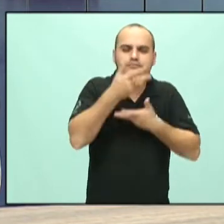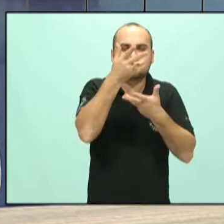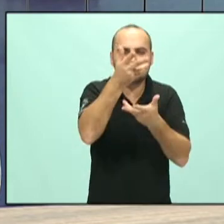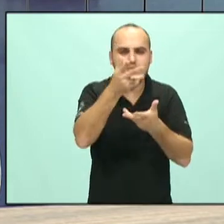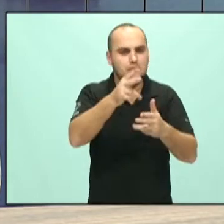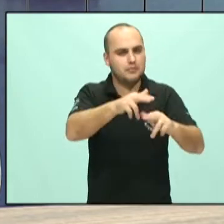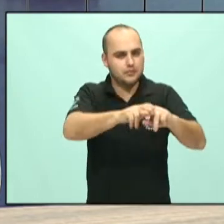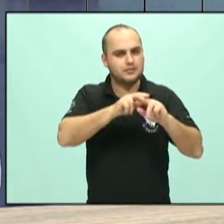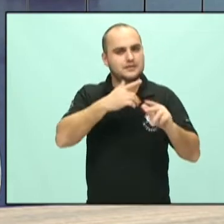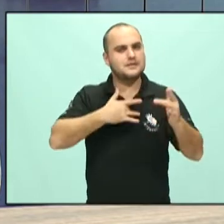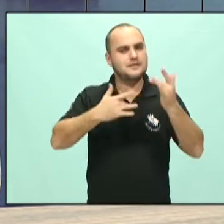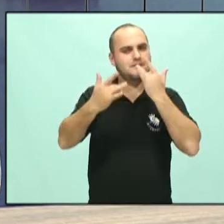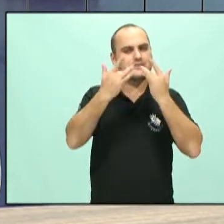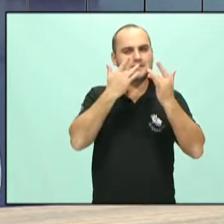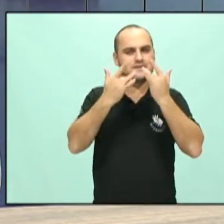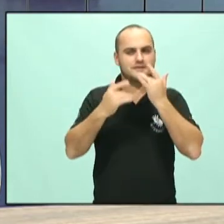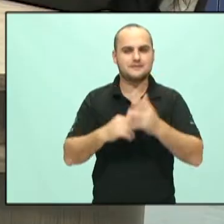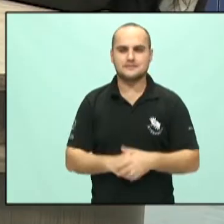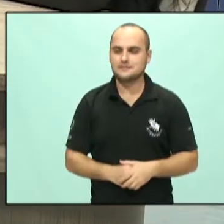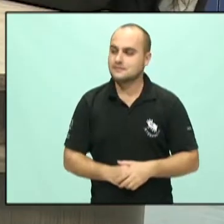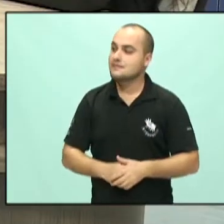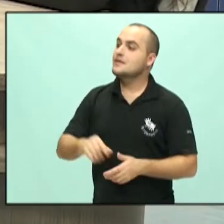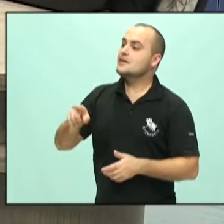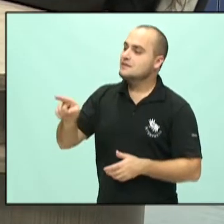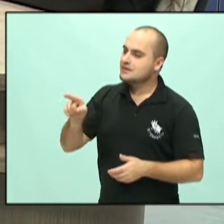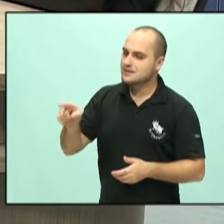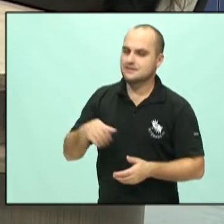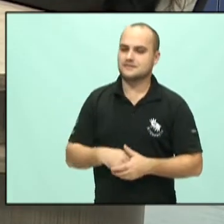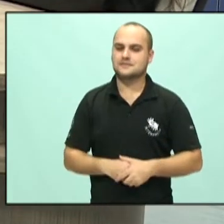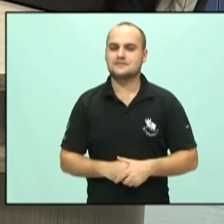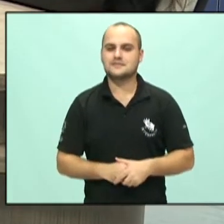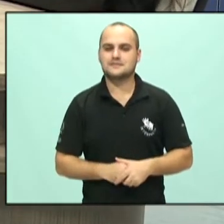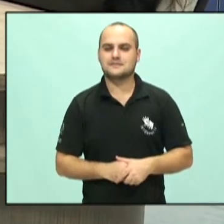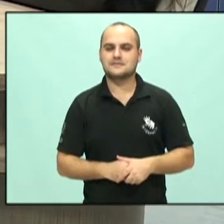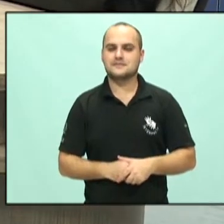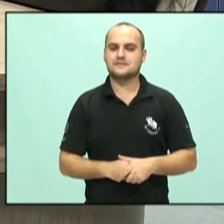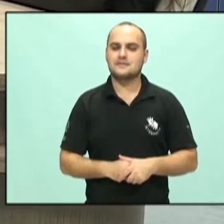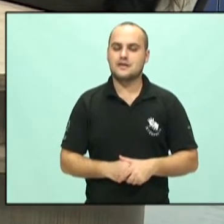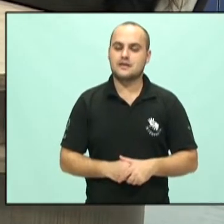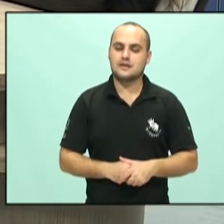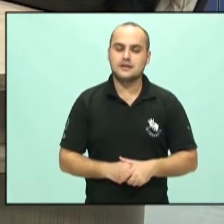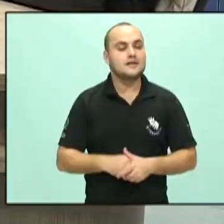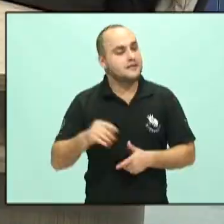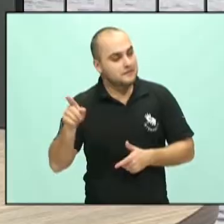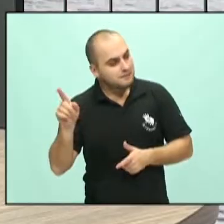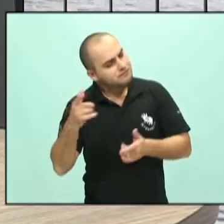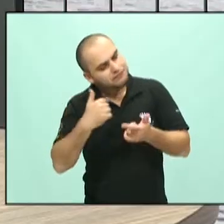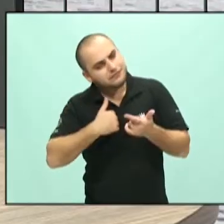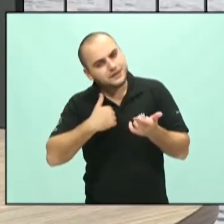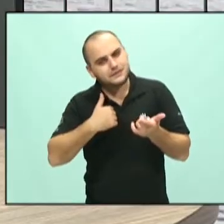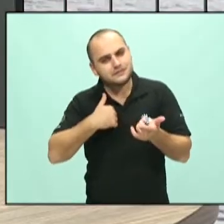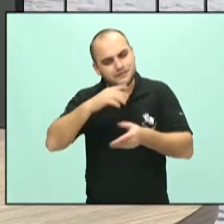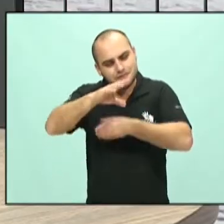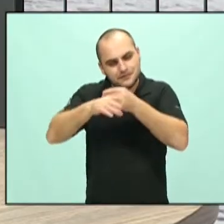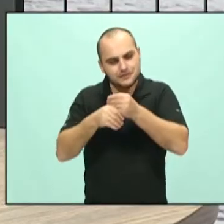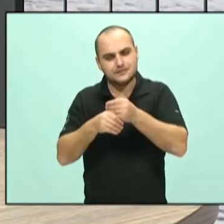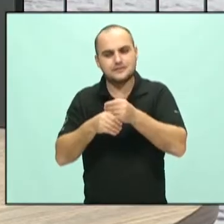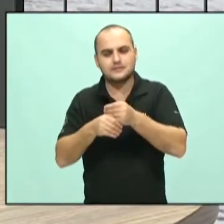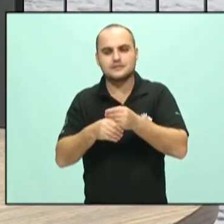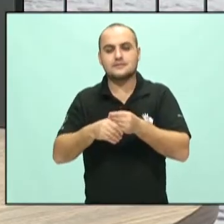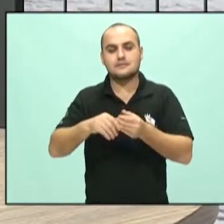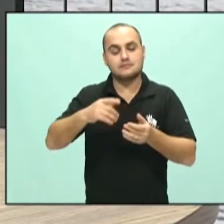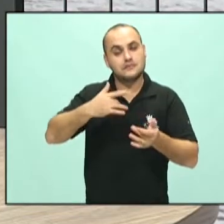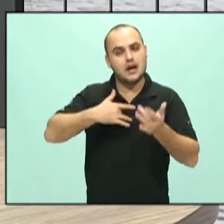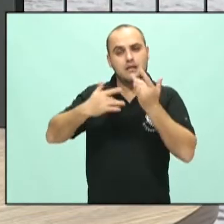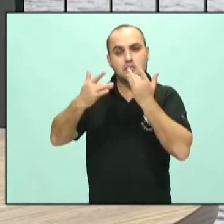me apaixonar pela área. Você, Fernanda? Eu ali um pouco complementar ali, acho que da Eifara. A minha paixão